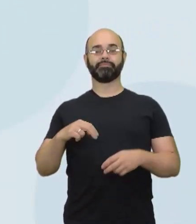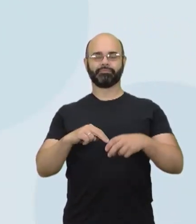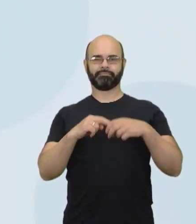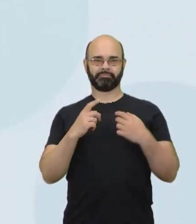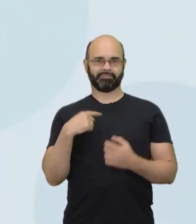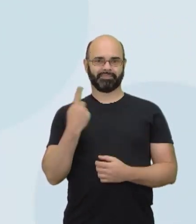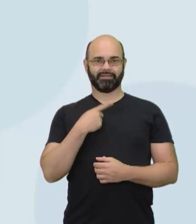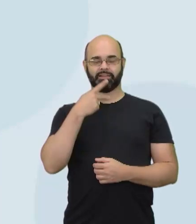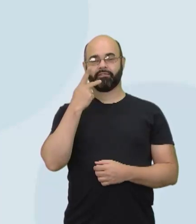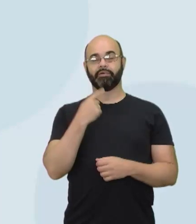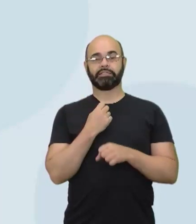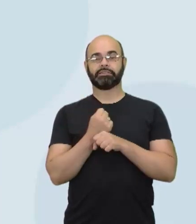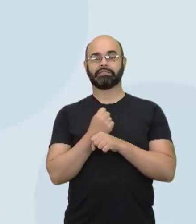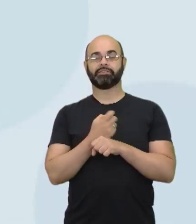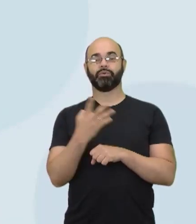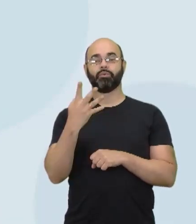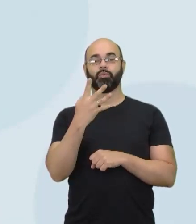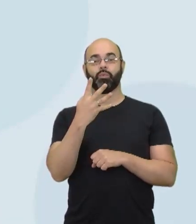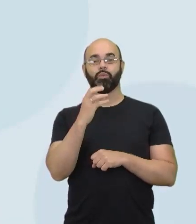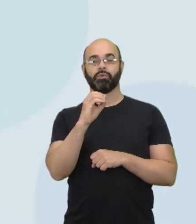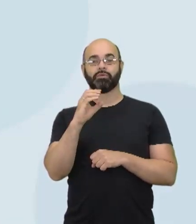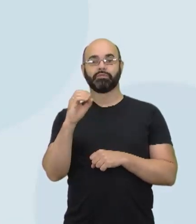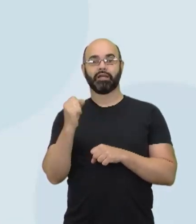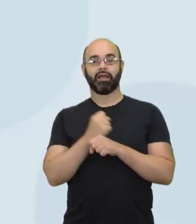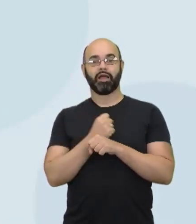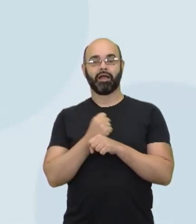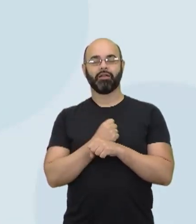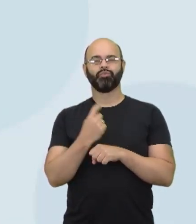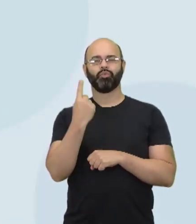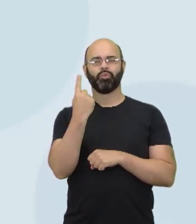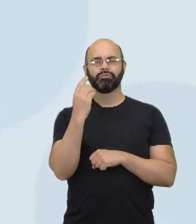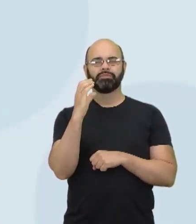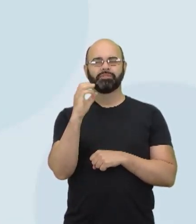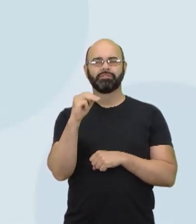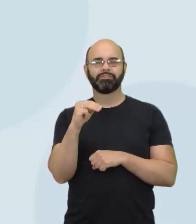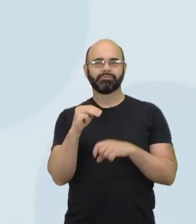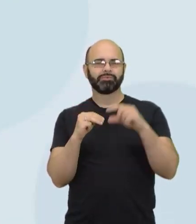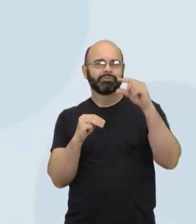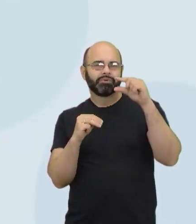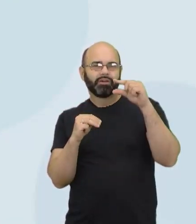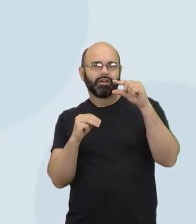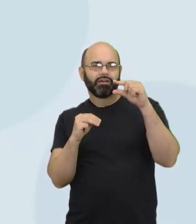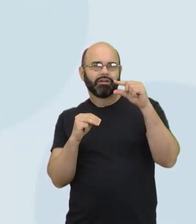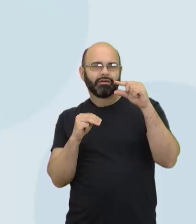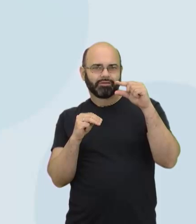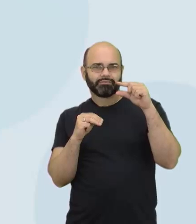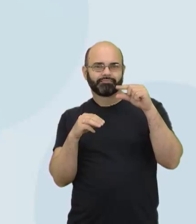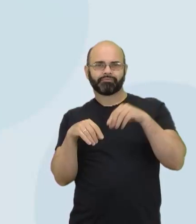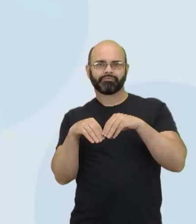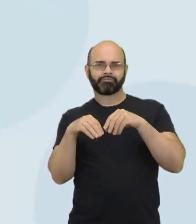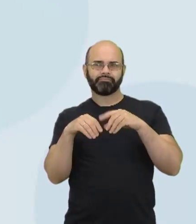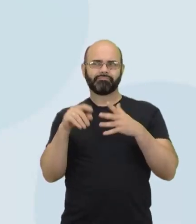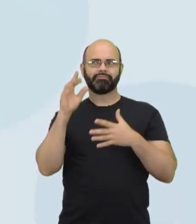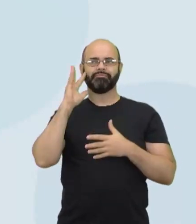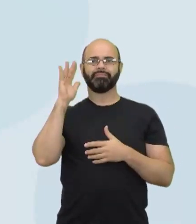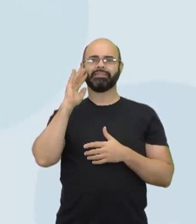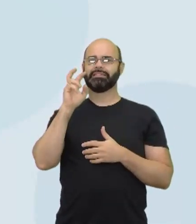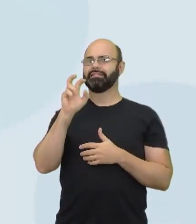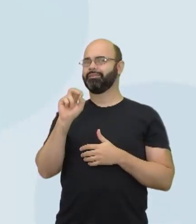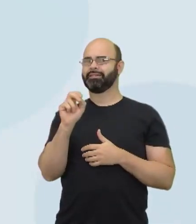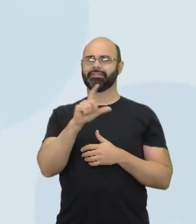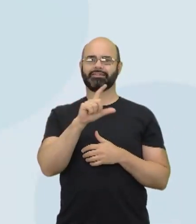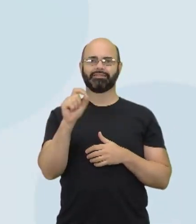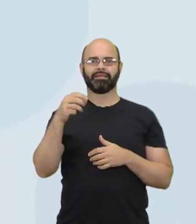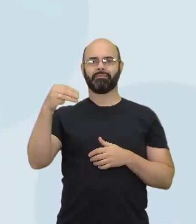anos para formar aí 1 centímetro do solo. Agora você imagina aí, formação aí de solos aí de 50,